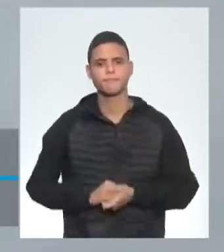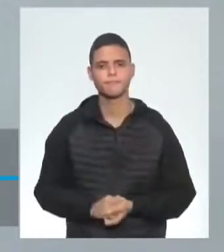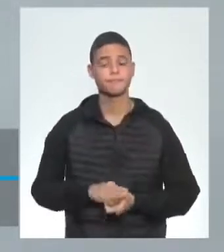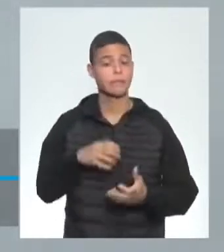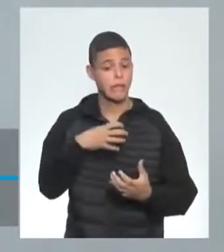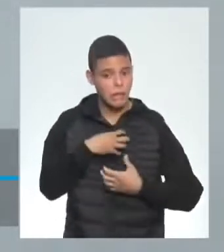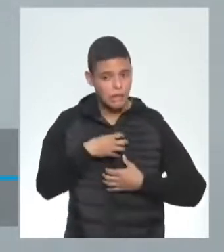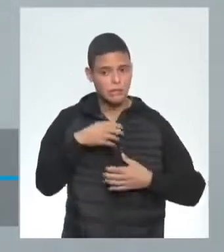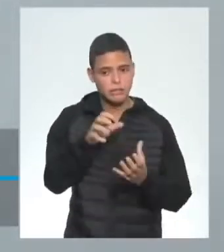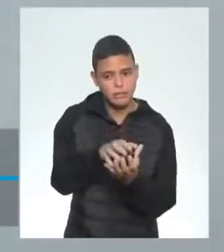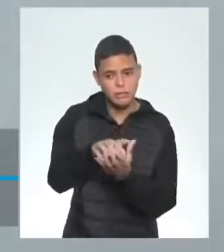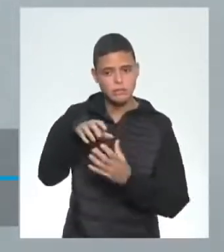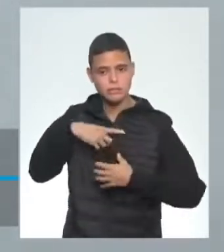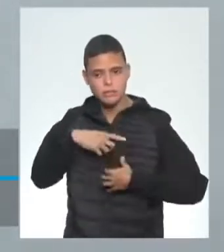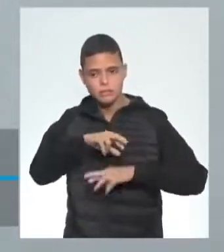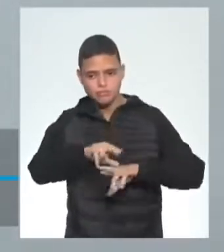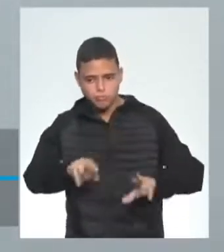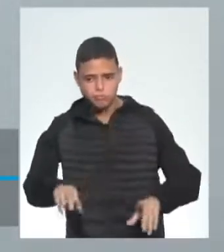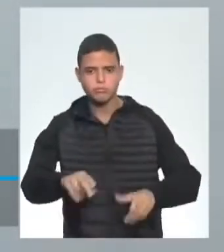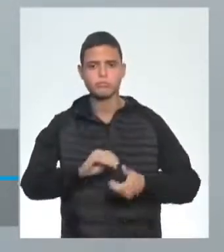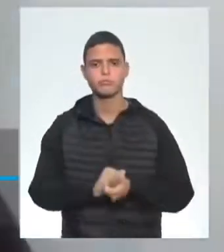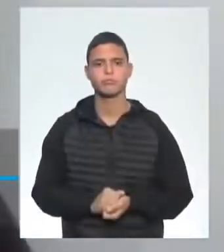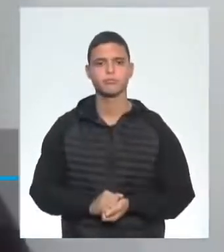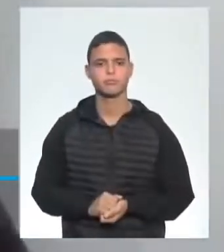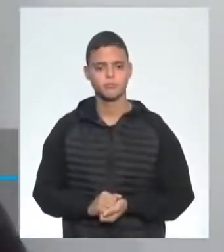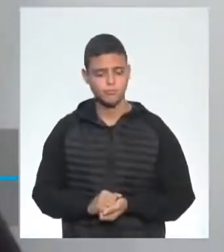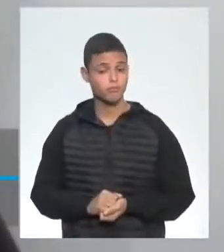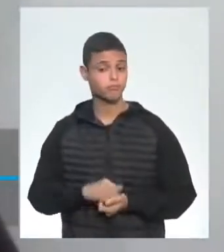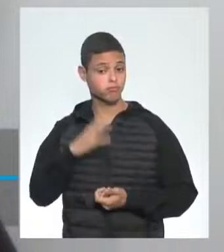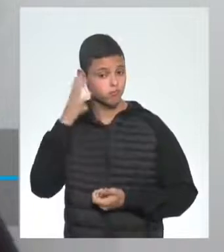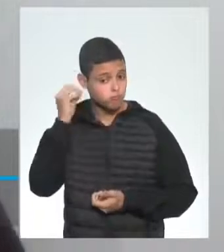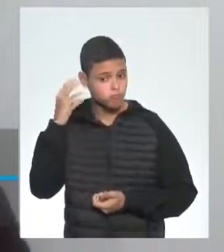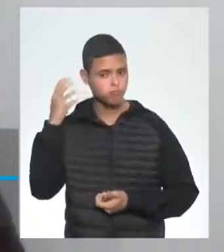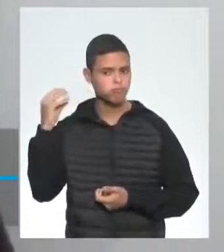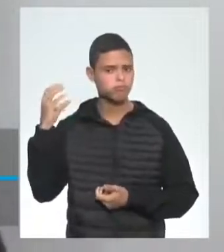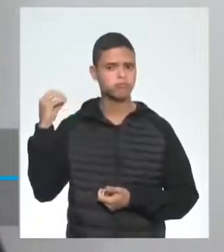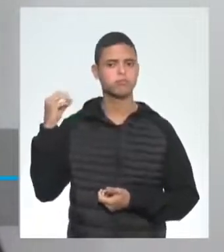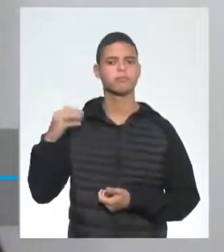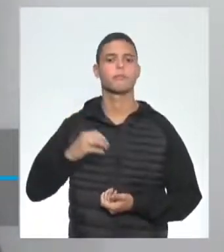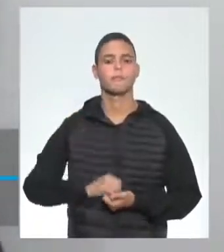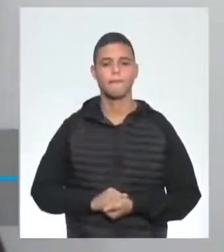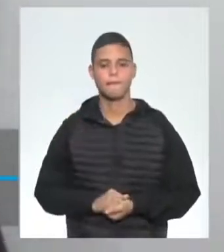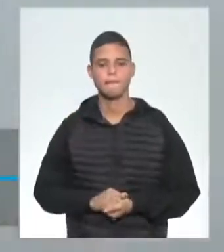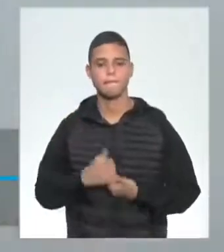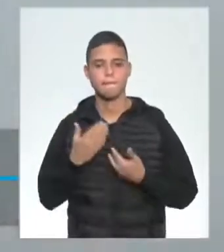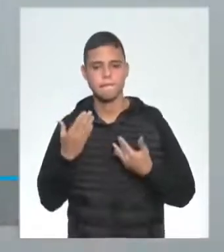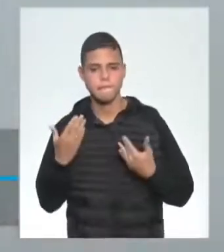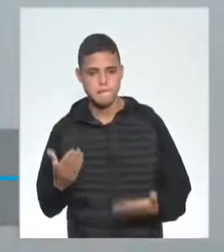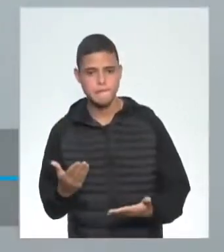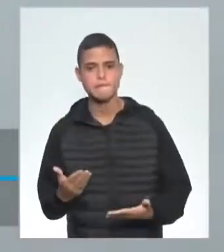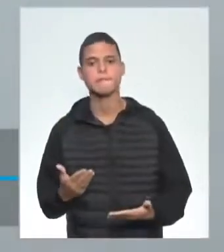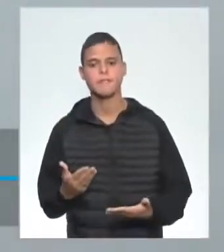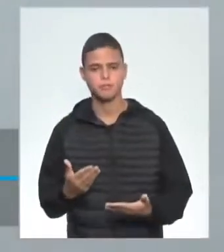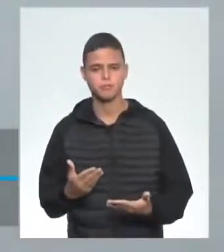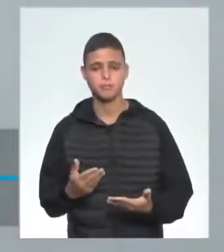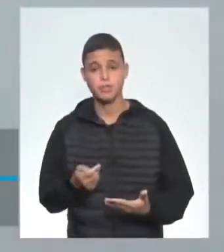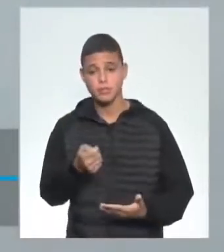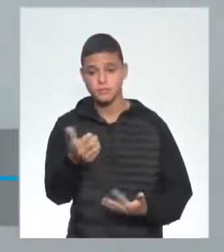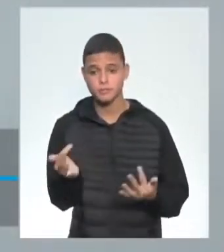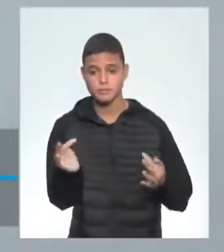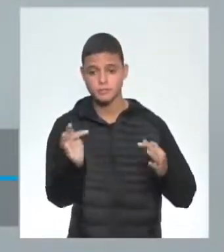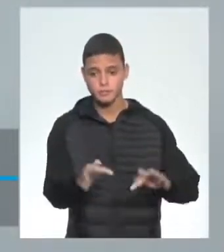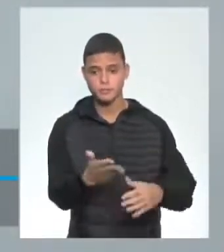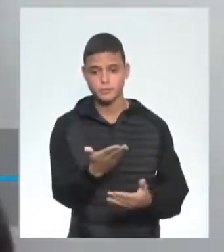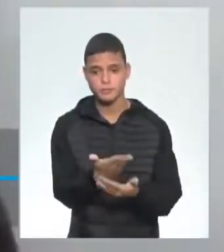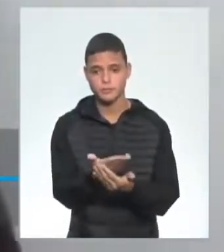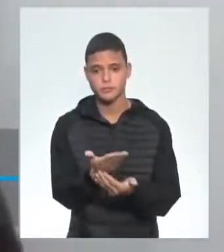Aracaju, Maceió, Minas. Nossa, Larissa, como se diz... Viajada, hein? Viajada. Olha só, gente, chegamos na metade da aula e vamos fazer